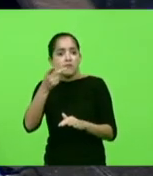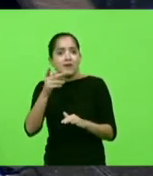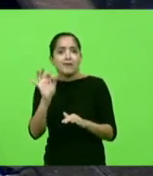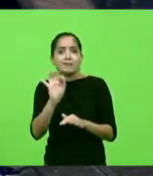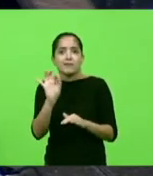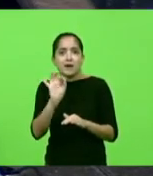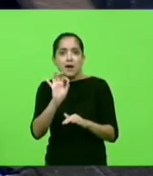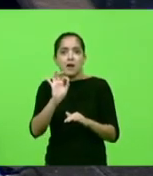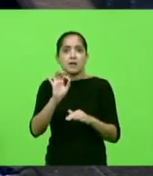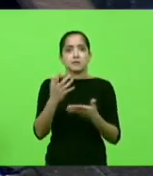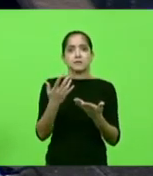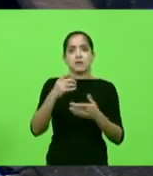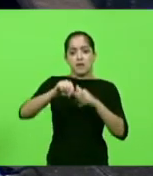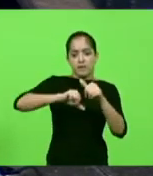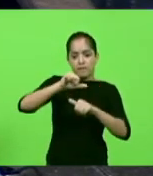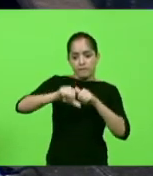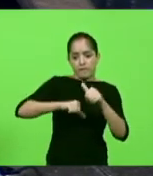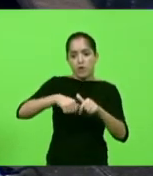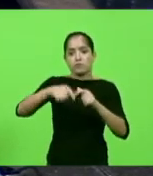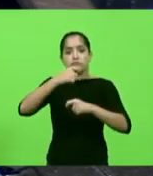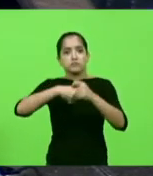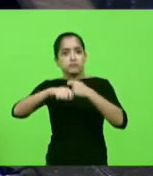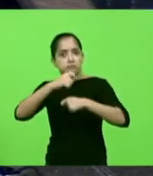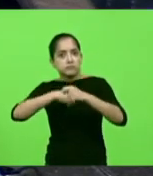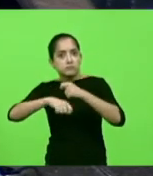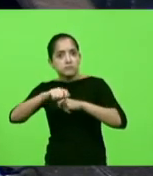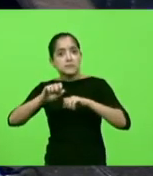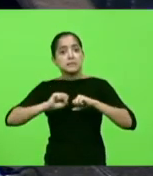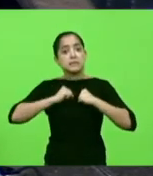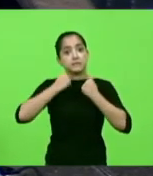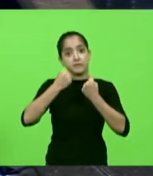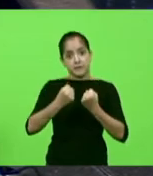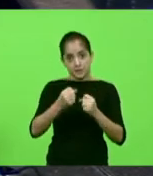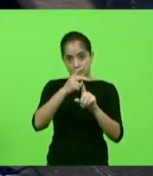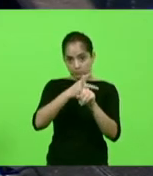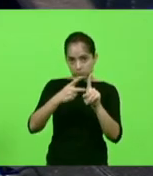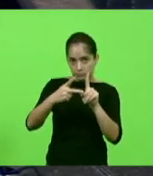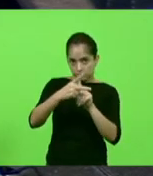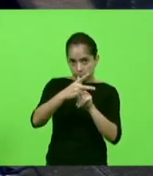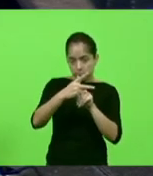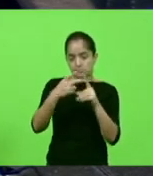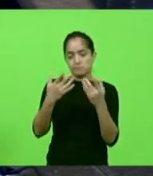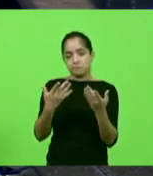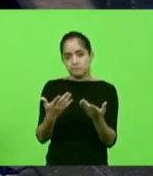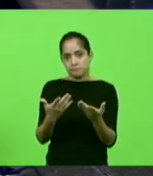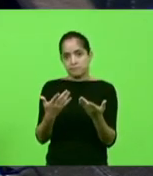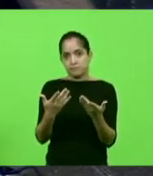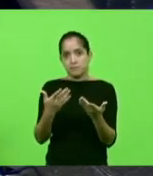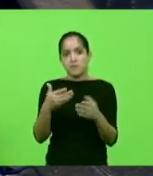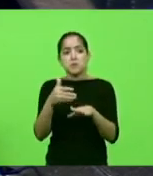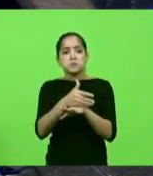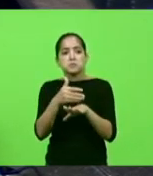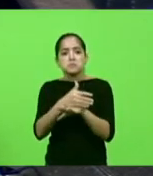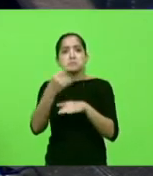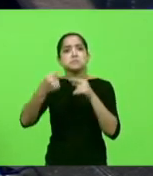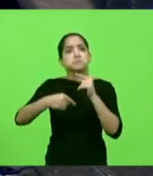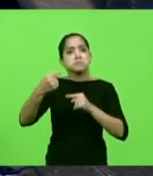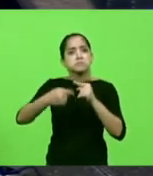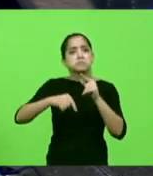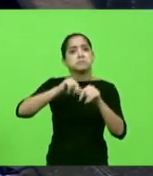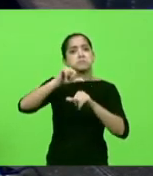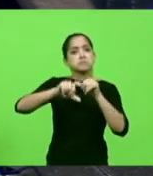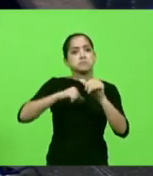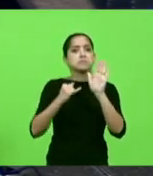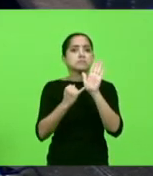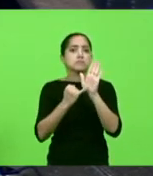em reforma administrativa, defender timidamente a reforma da Previdência, quando defende, não se envolver em debate sobre reforma